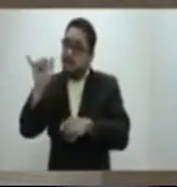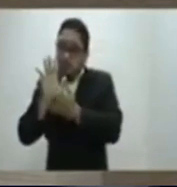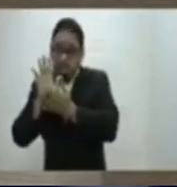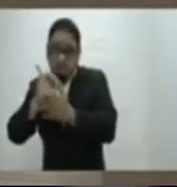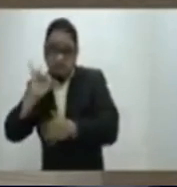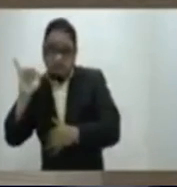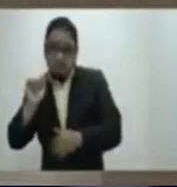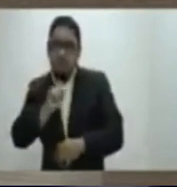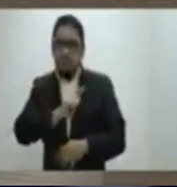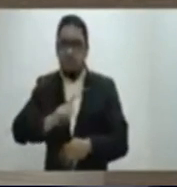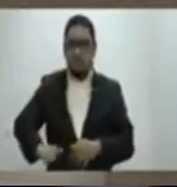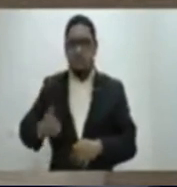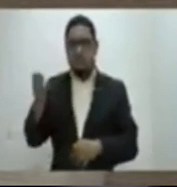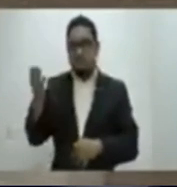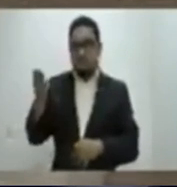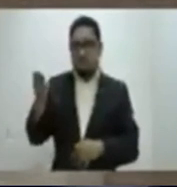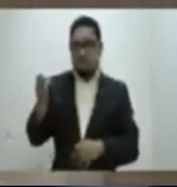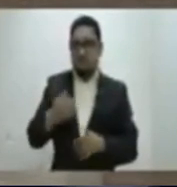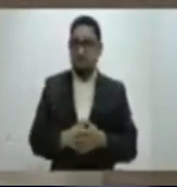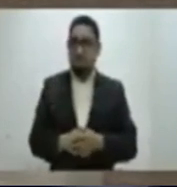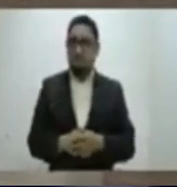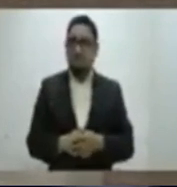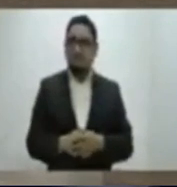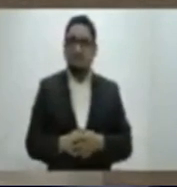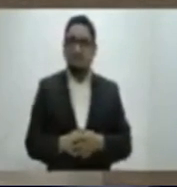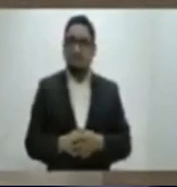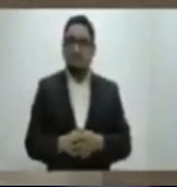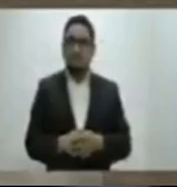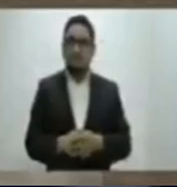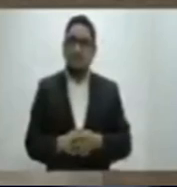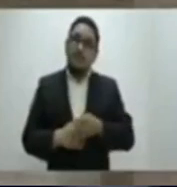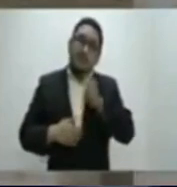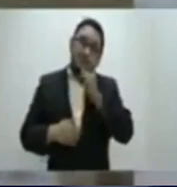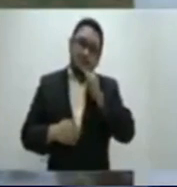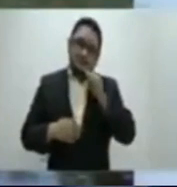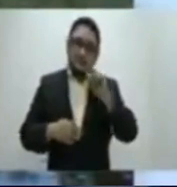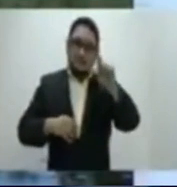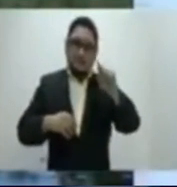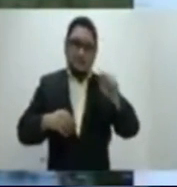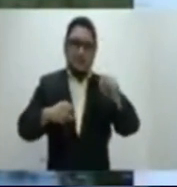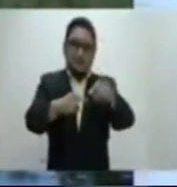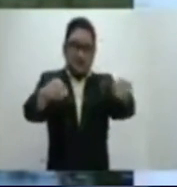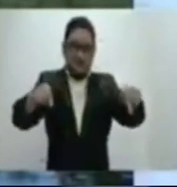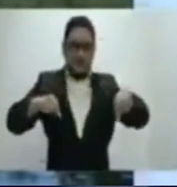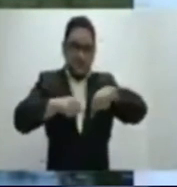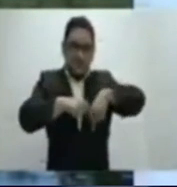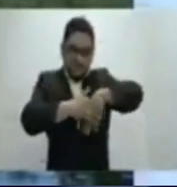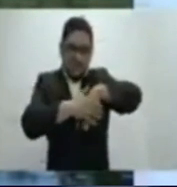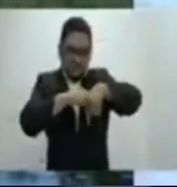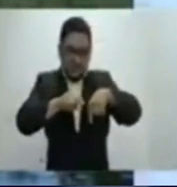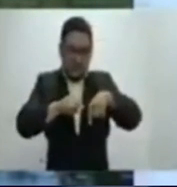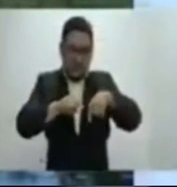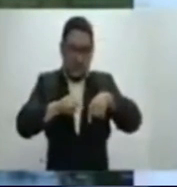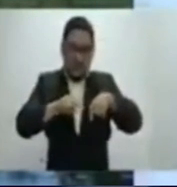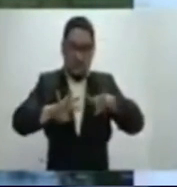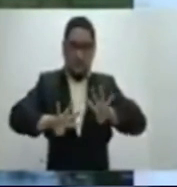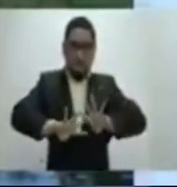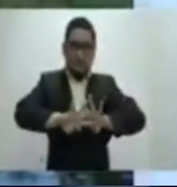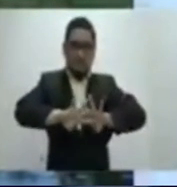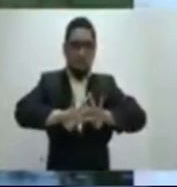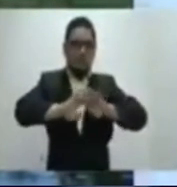Almeida, ao governador, que se de repente aumente aí essa proteção, essa grade de proteção da quadra, porque vai continuar acontecendo, e é um local